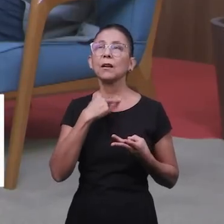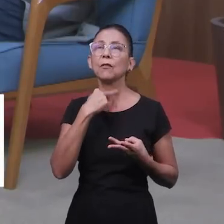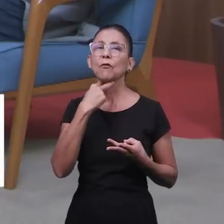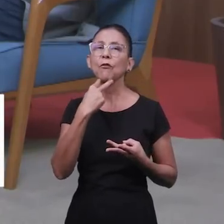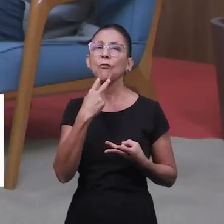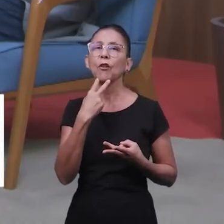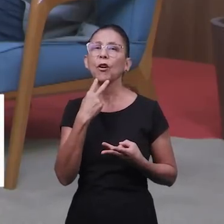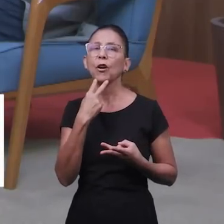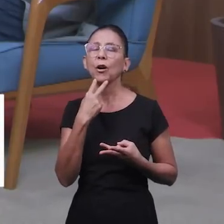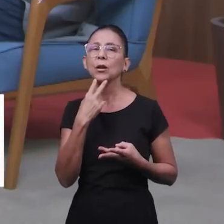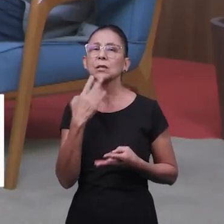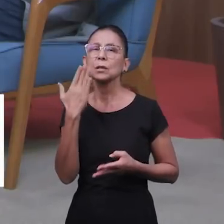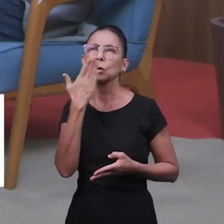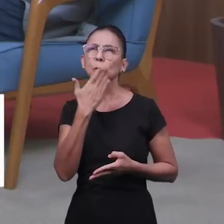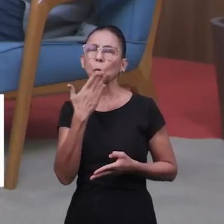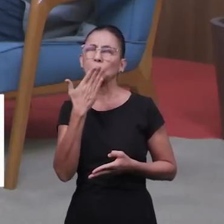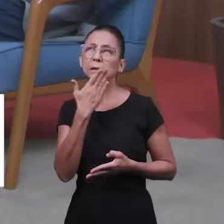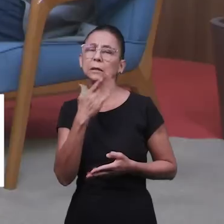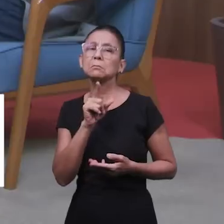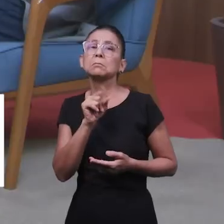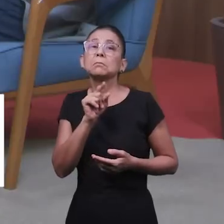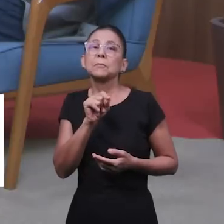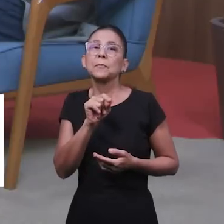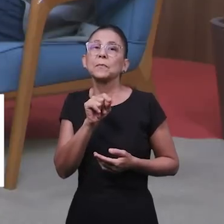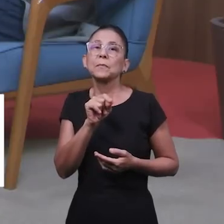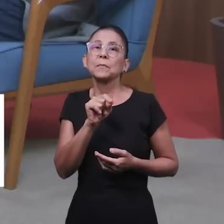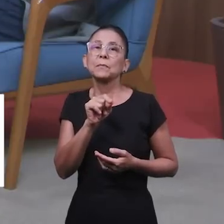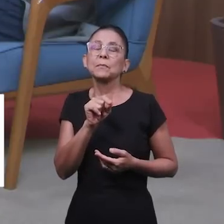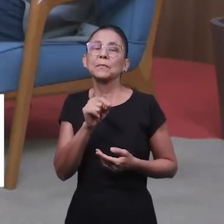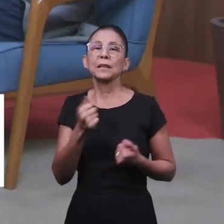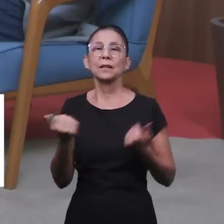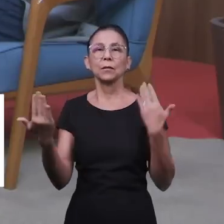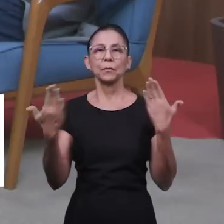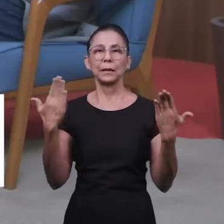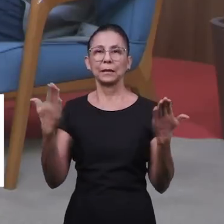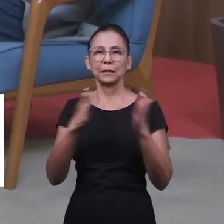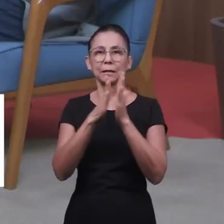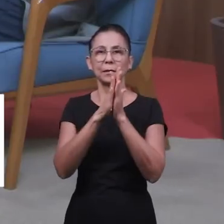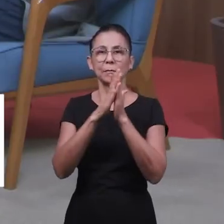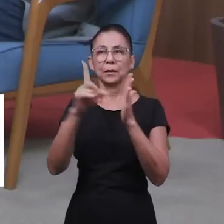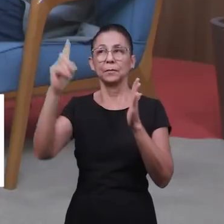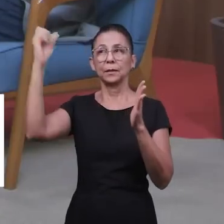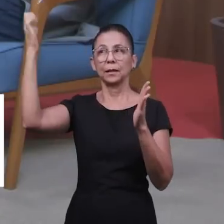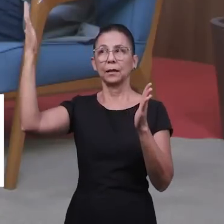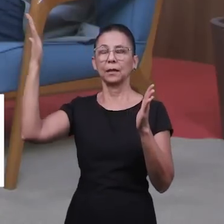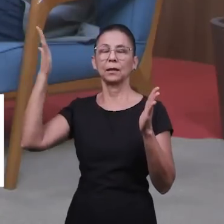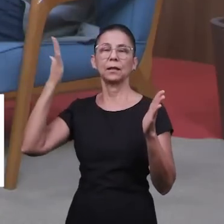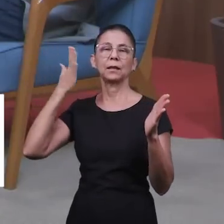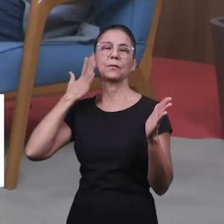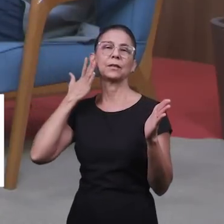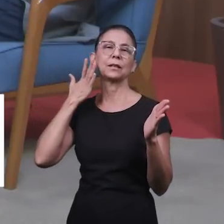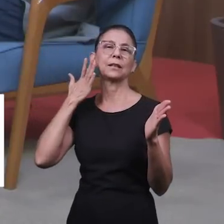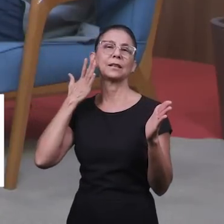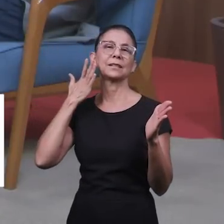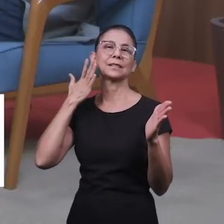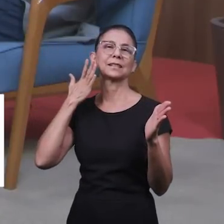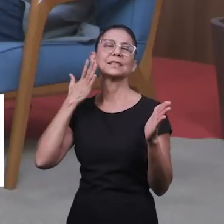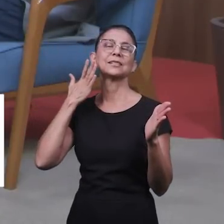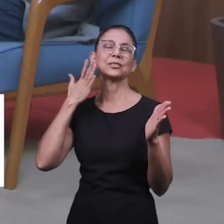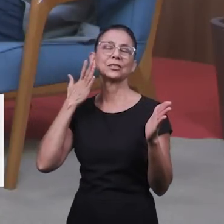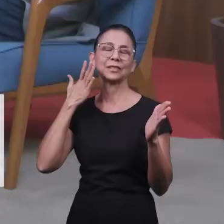é doce? Porque ela tem a palavra revelada. Glória a Deus. Então, a palavra revelada é a doçura